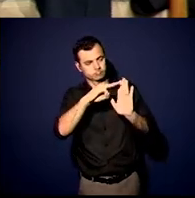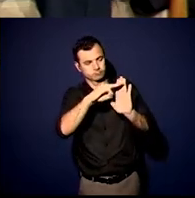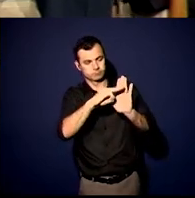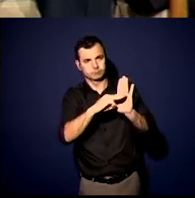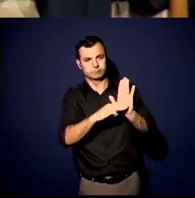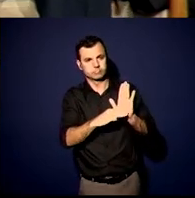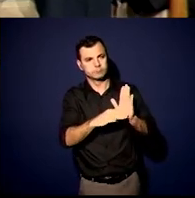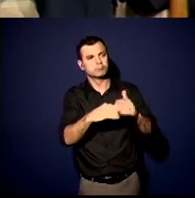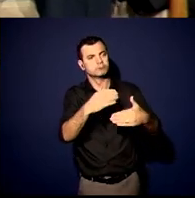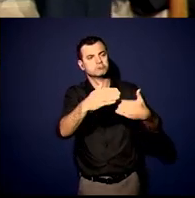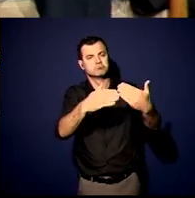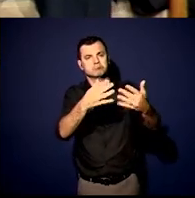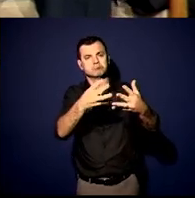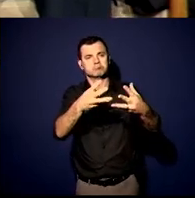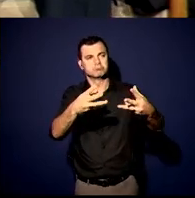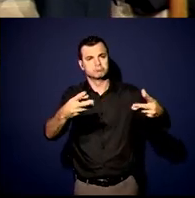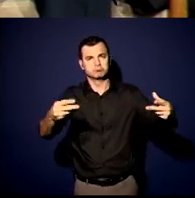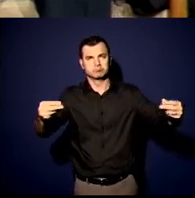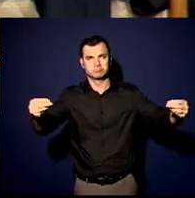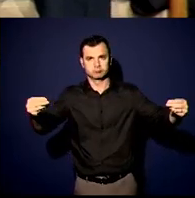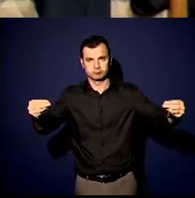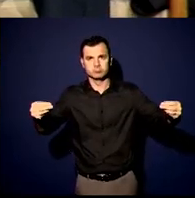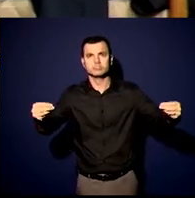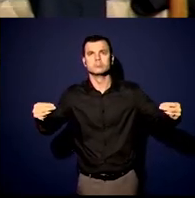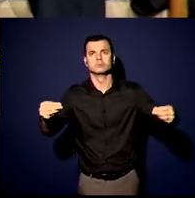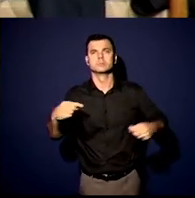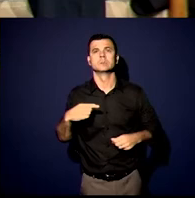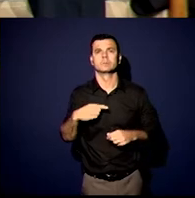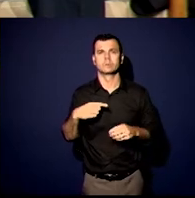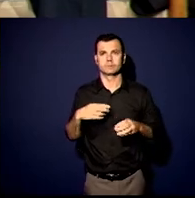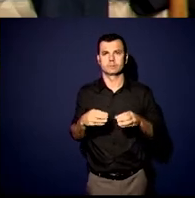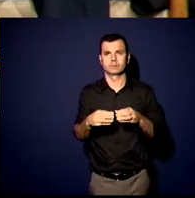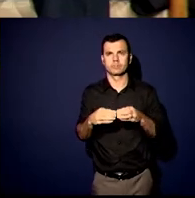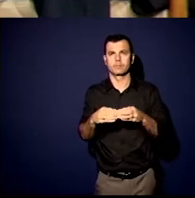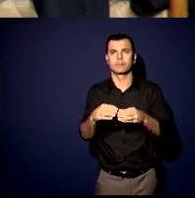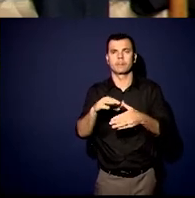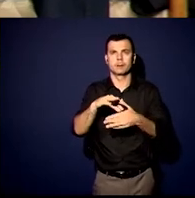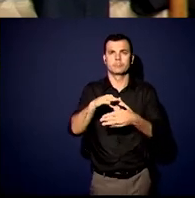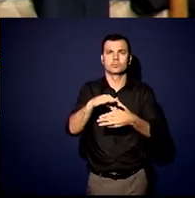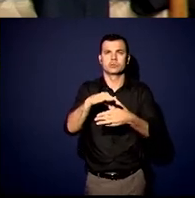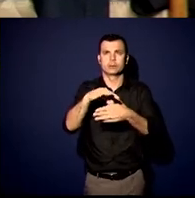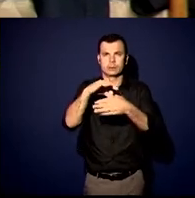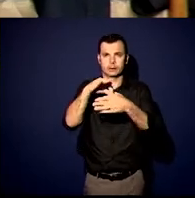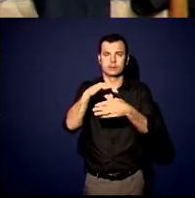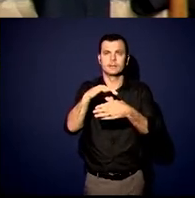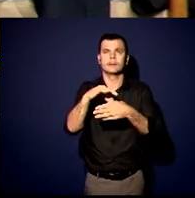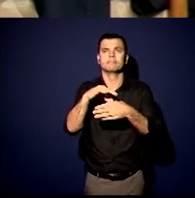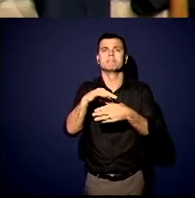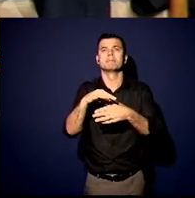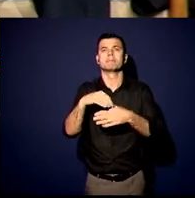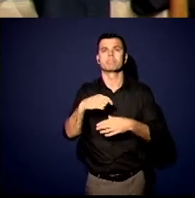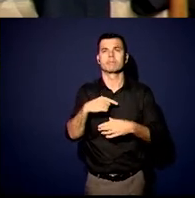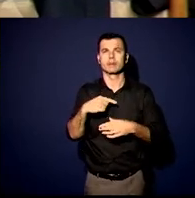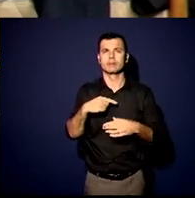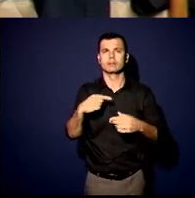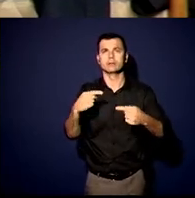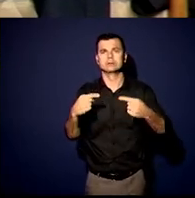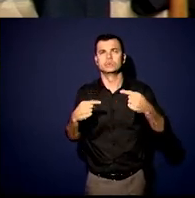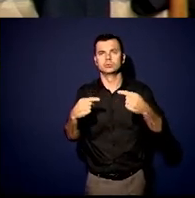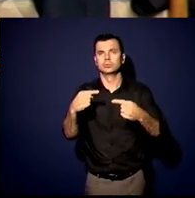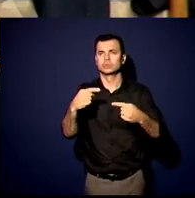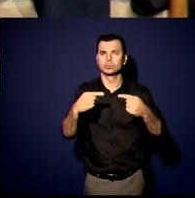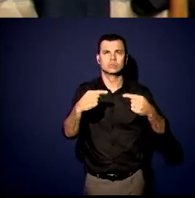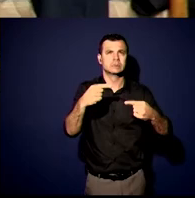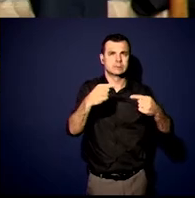momento desapareceu ou seja nós temos o Colégio de líderes tínhamos as discussões todas